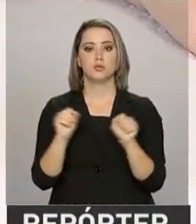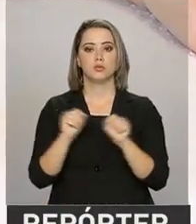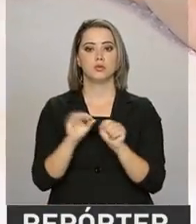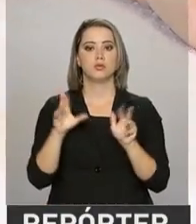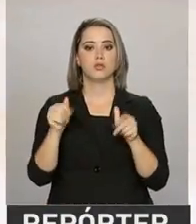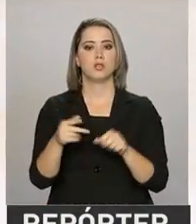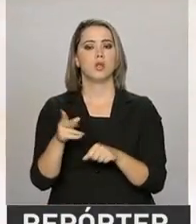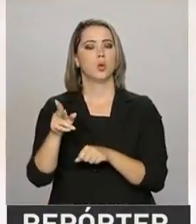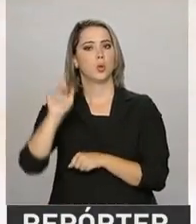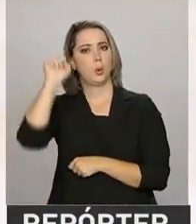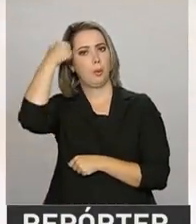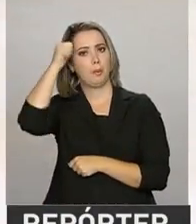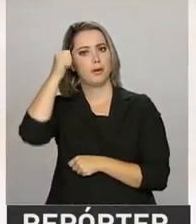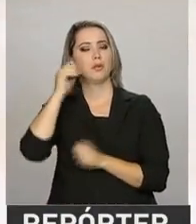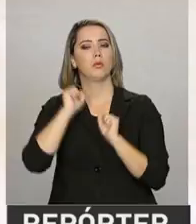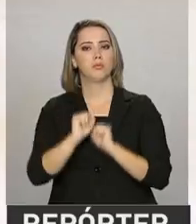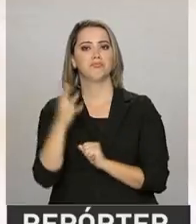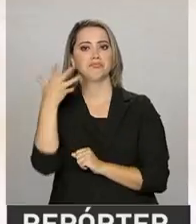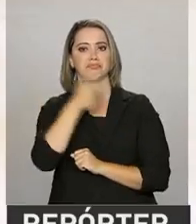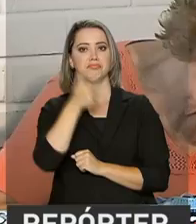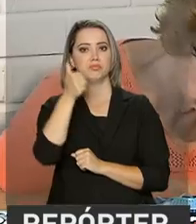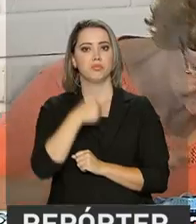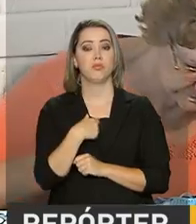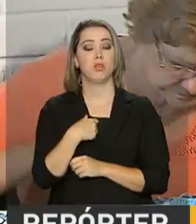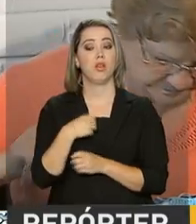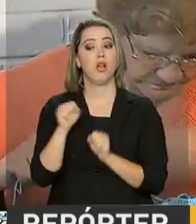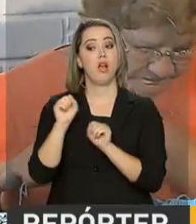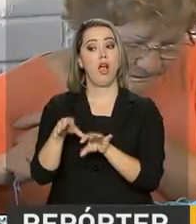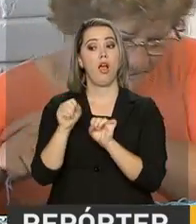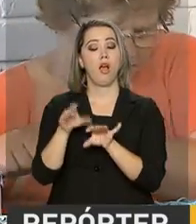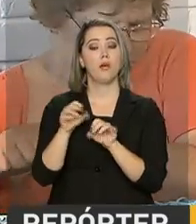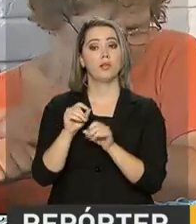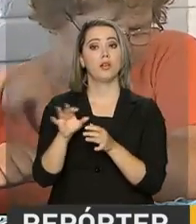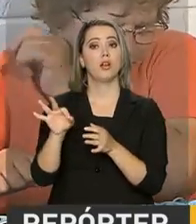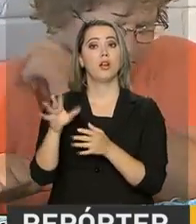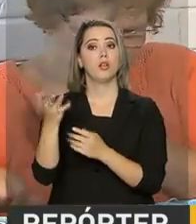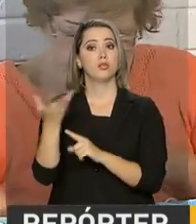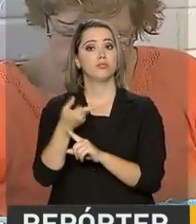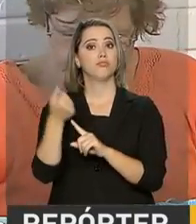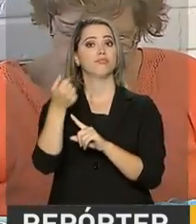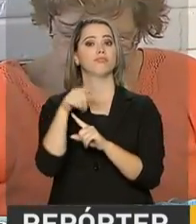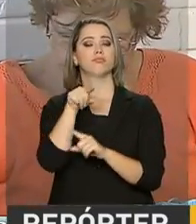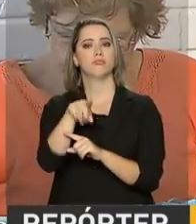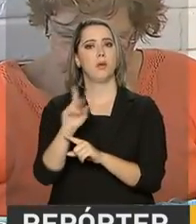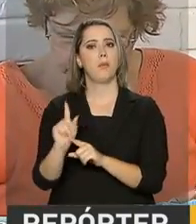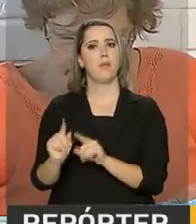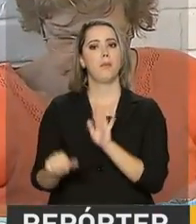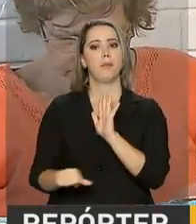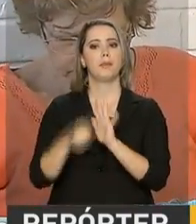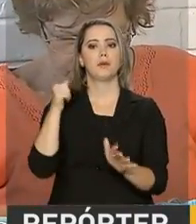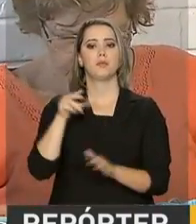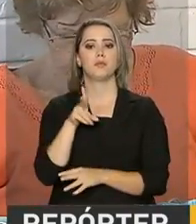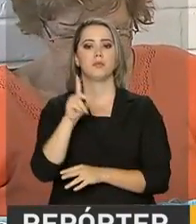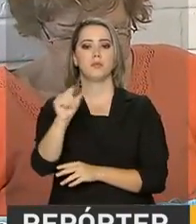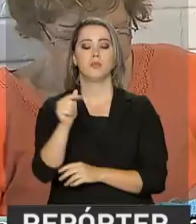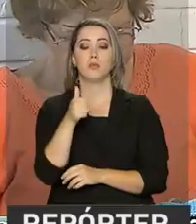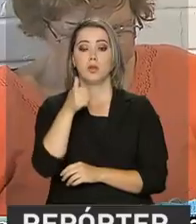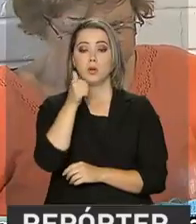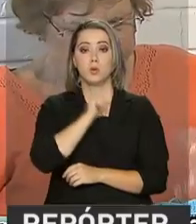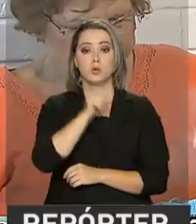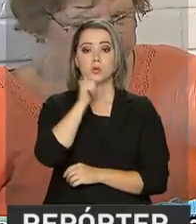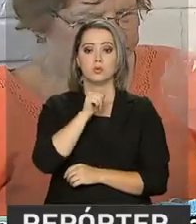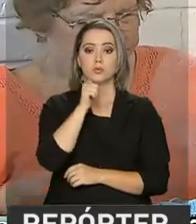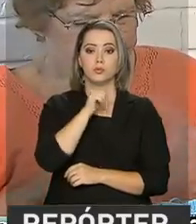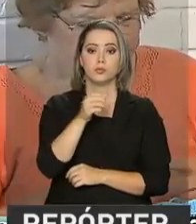preto também fica bonito a aula de artesanato é o primeiro dia e o recomeço para olindina que vai